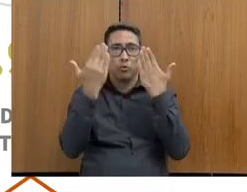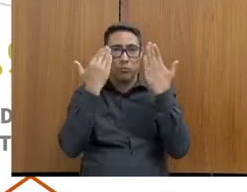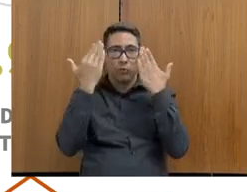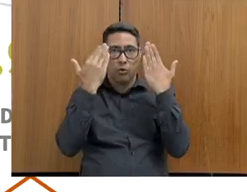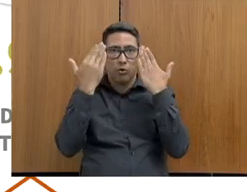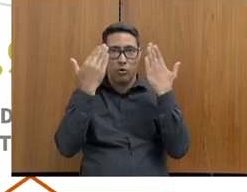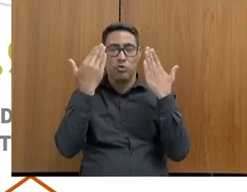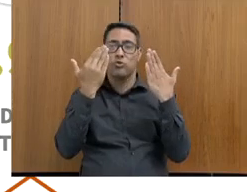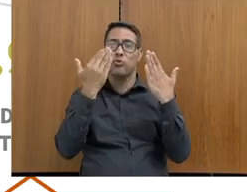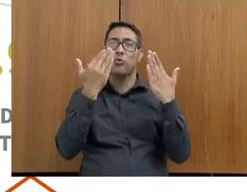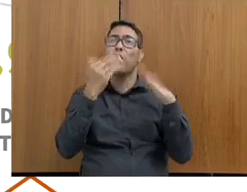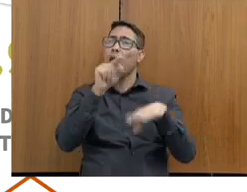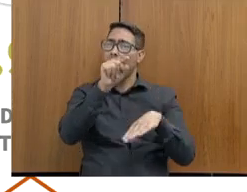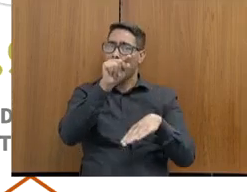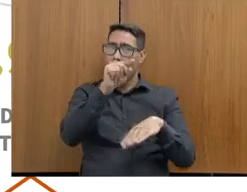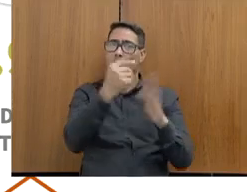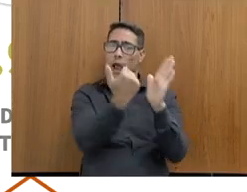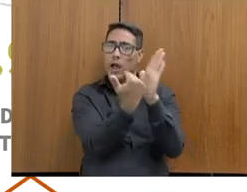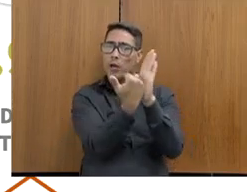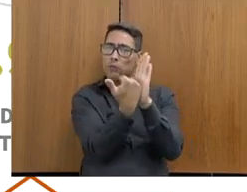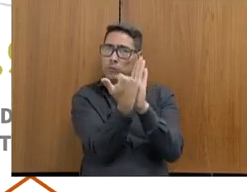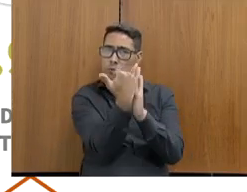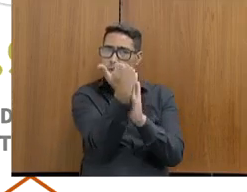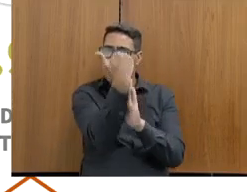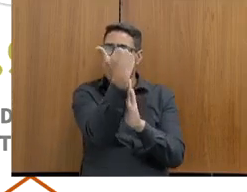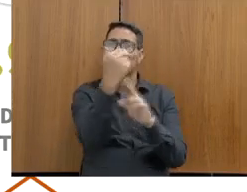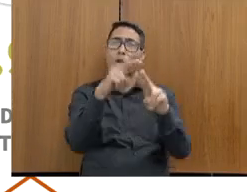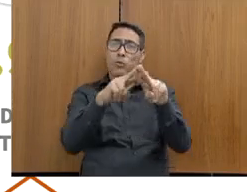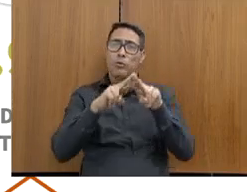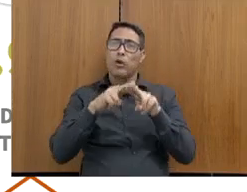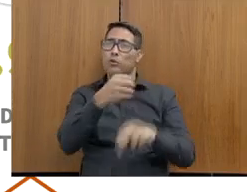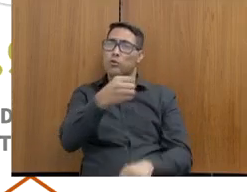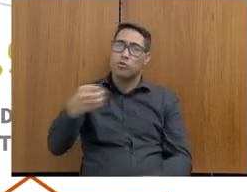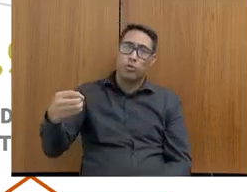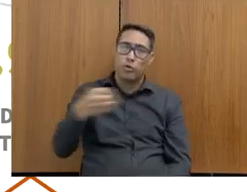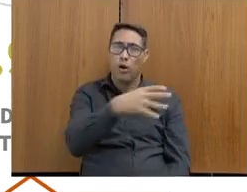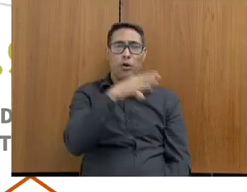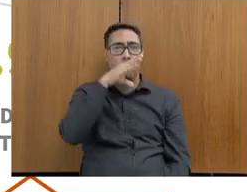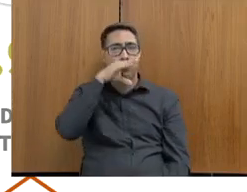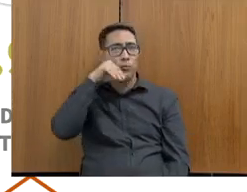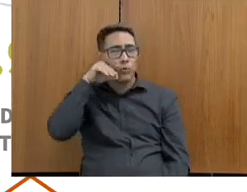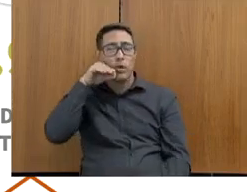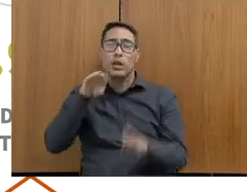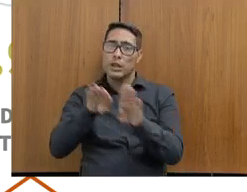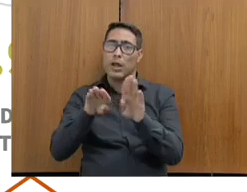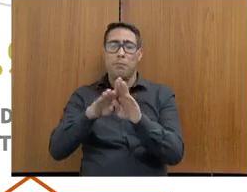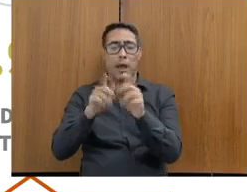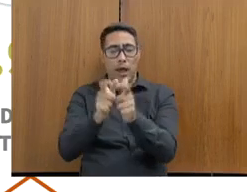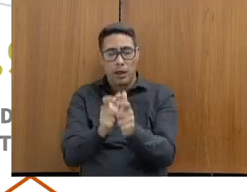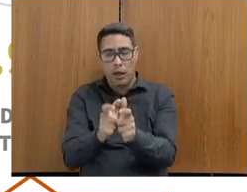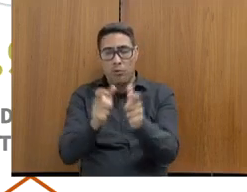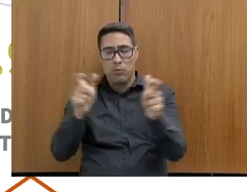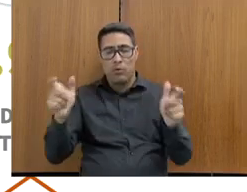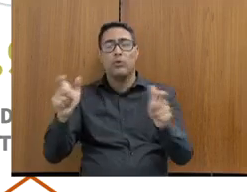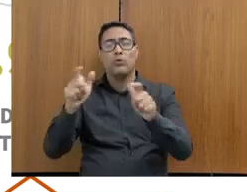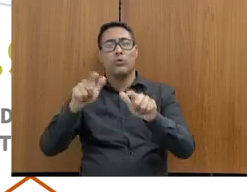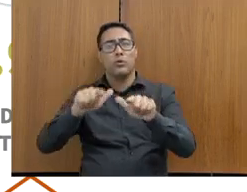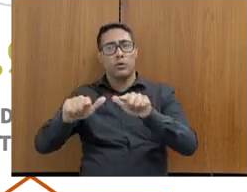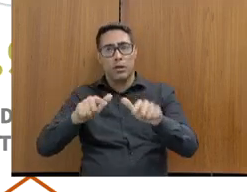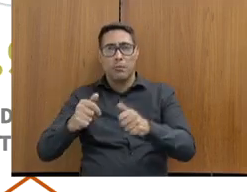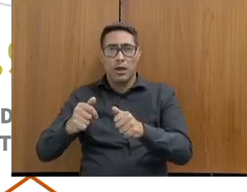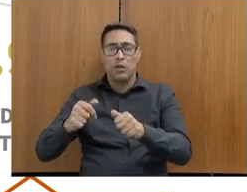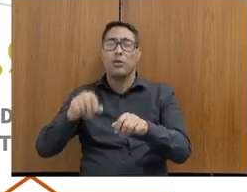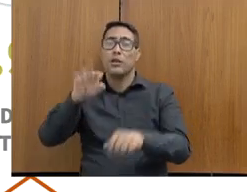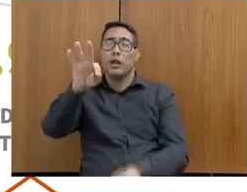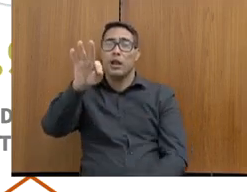da designação de novos servidores e da maior capilaridade do serviço com a possibilidade da tela e